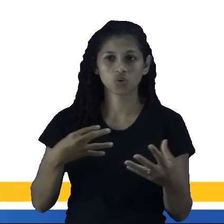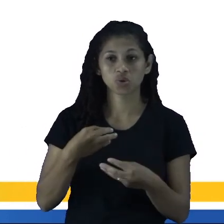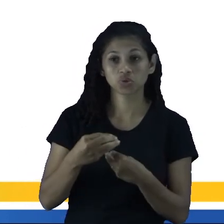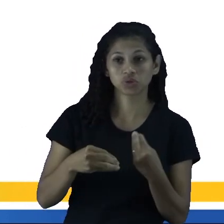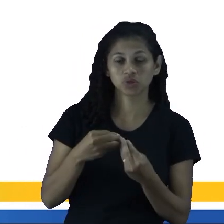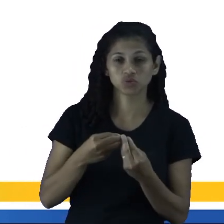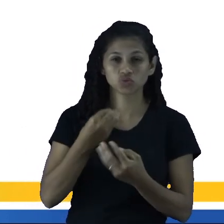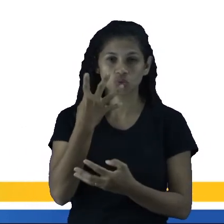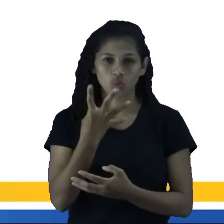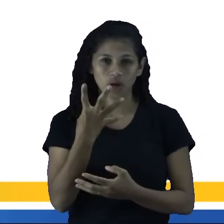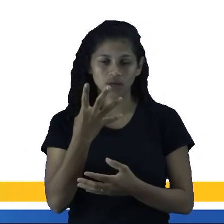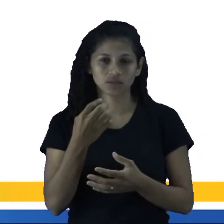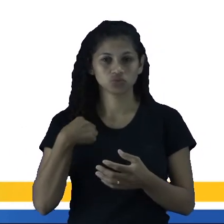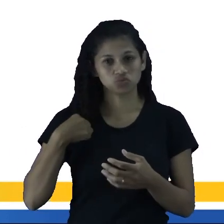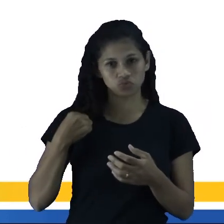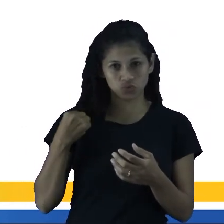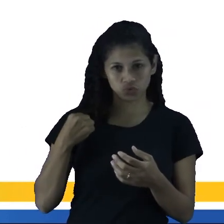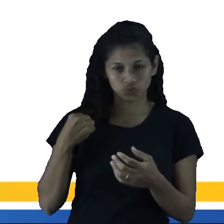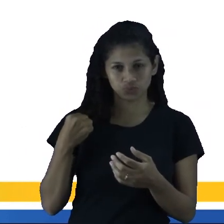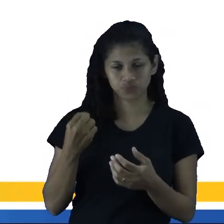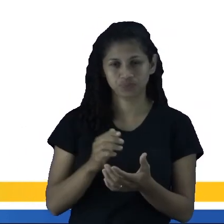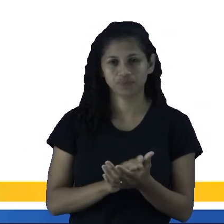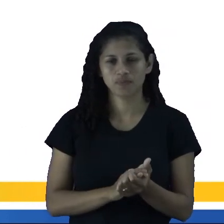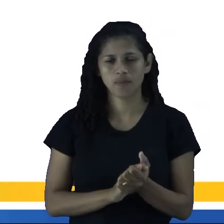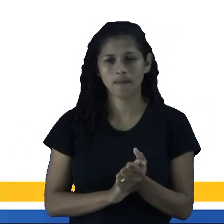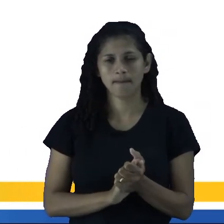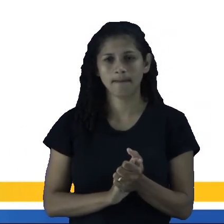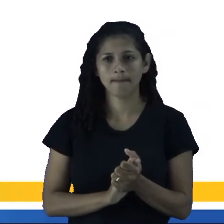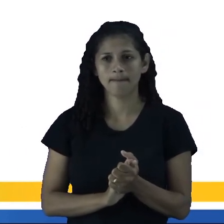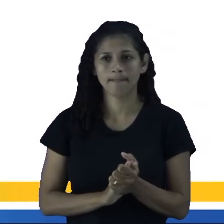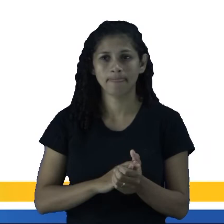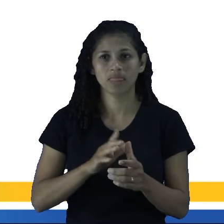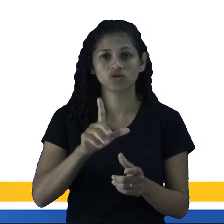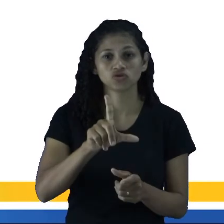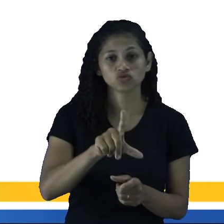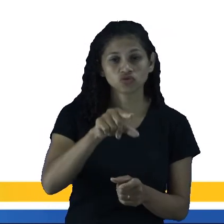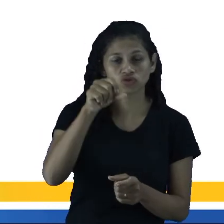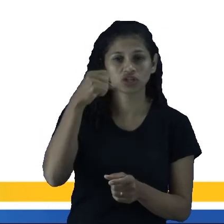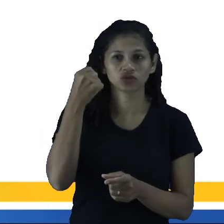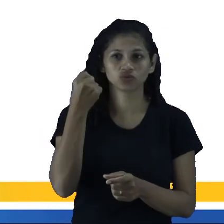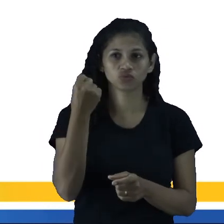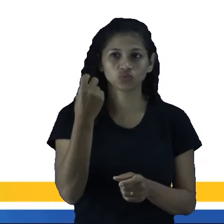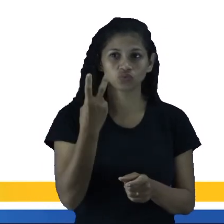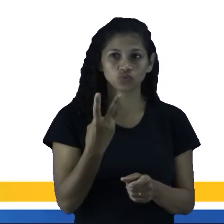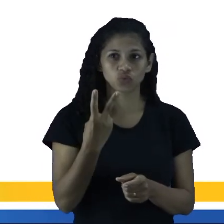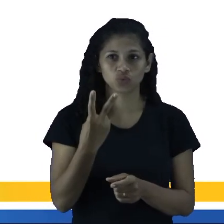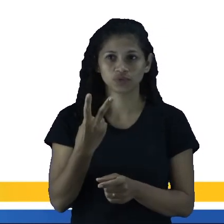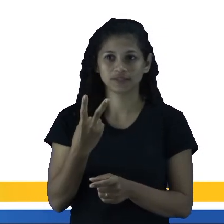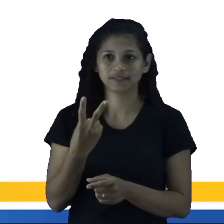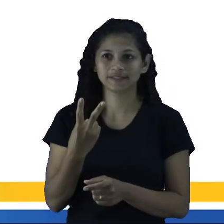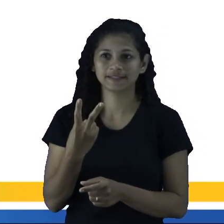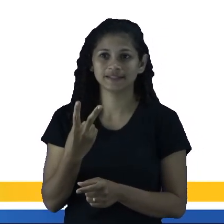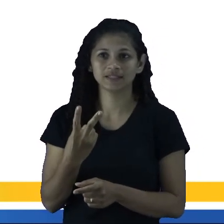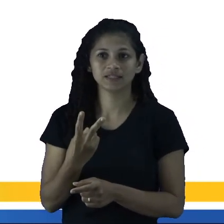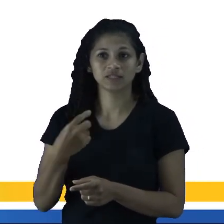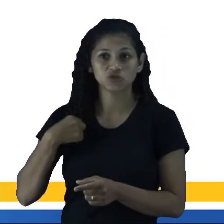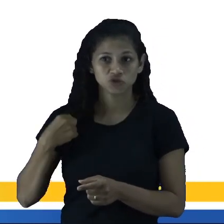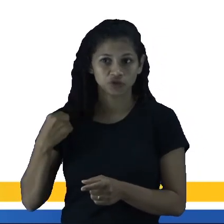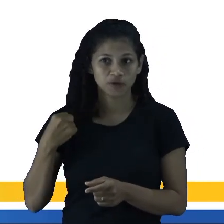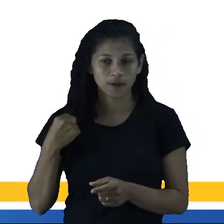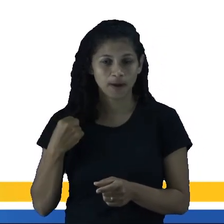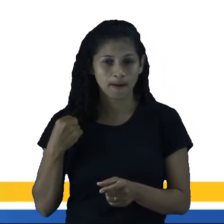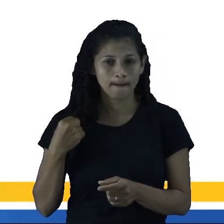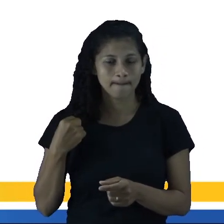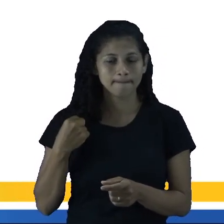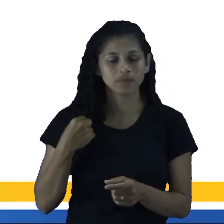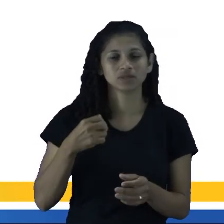4 times, tá? Foram sorteados 2 times para realizar o jogo de abertura do torneio, sendo que o primeiro deles jogaria